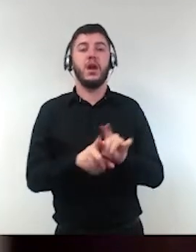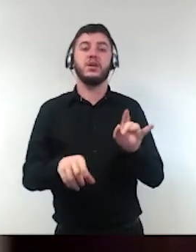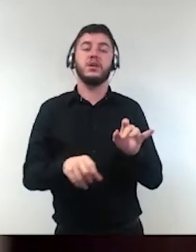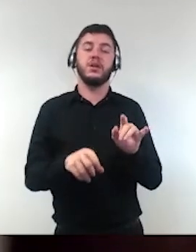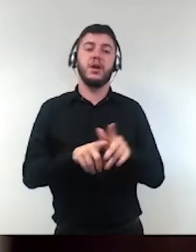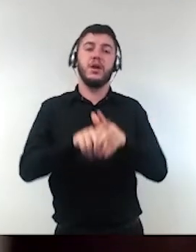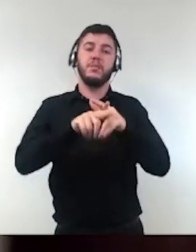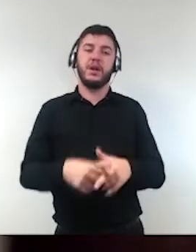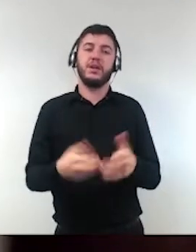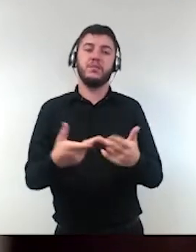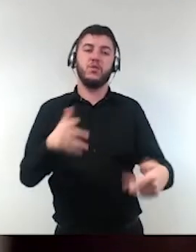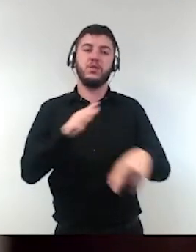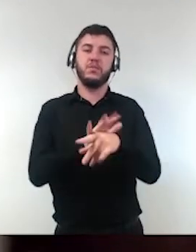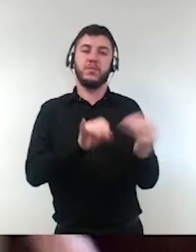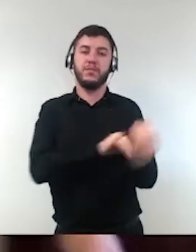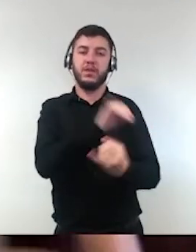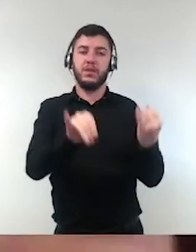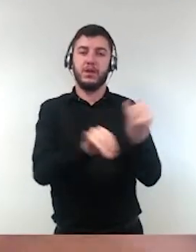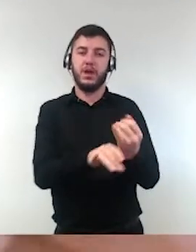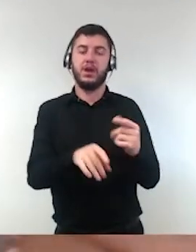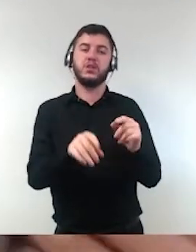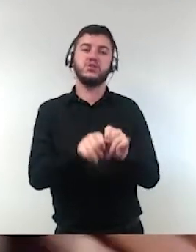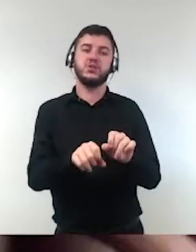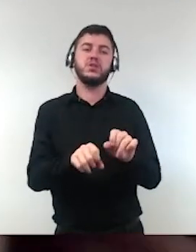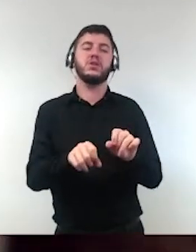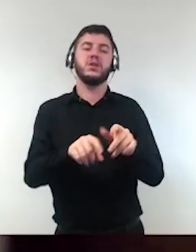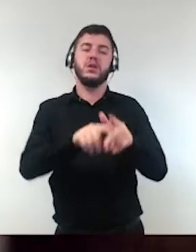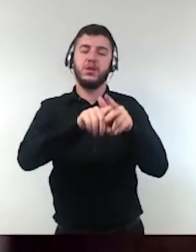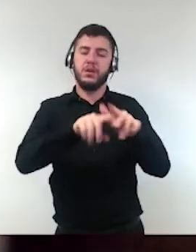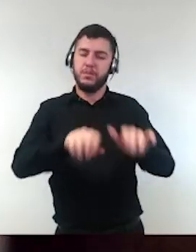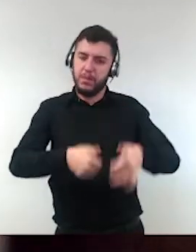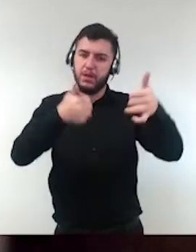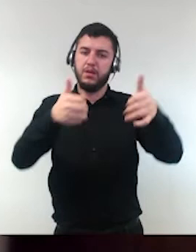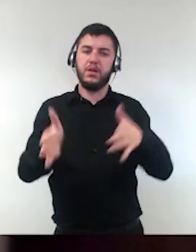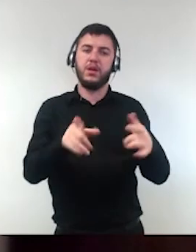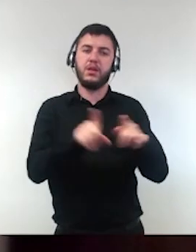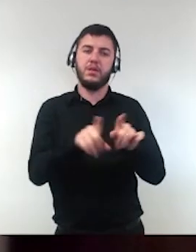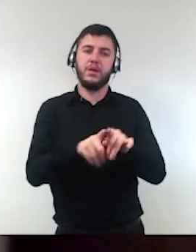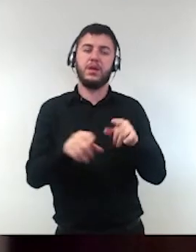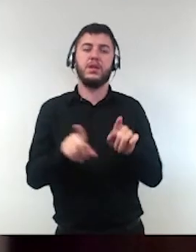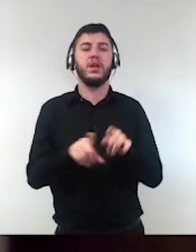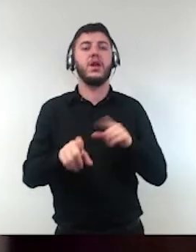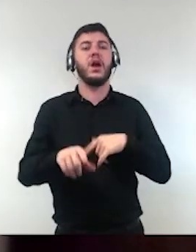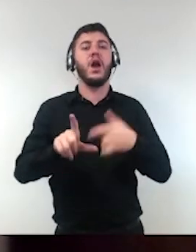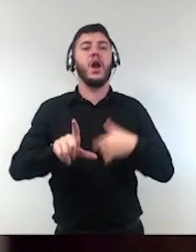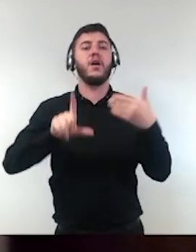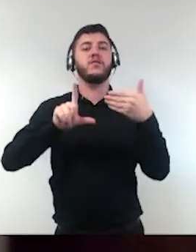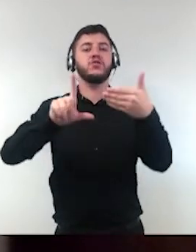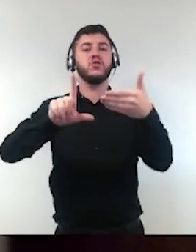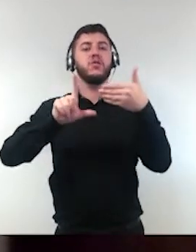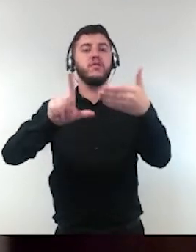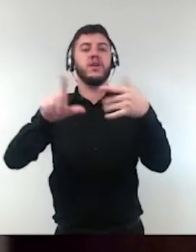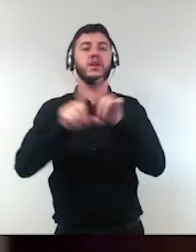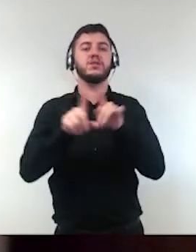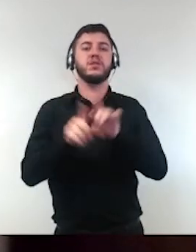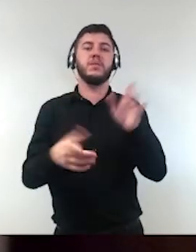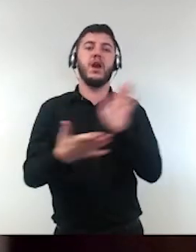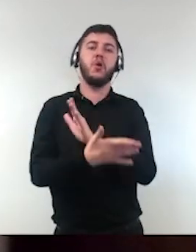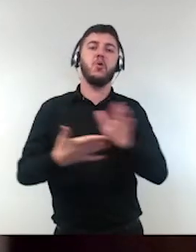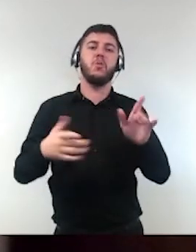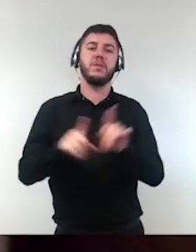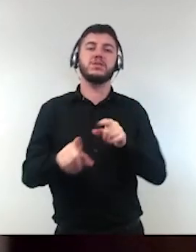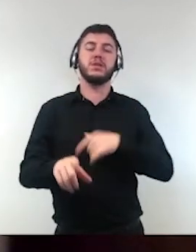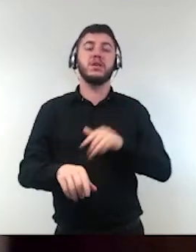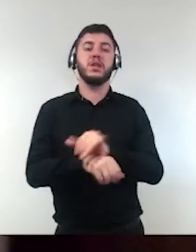Uso da videoconferência, uso de recursos tecnológicos. Como a Noêmia explicou,